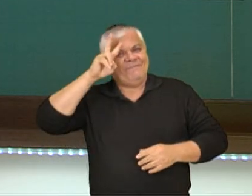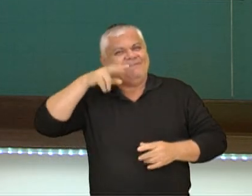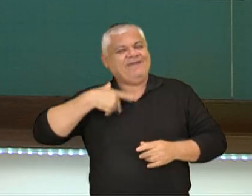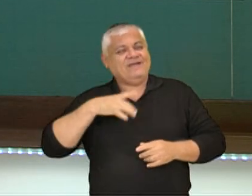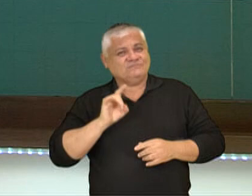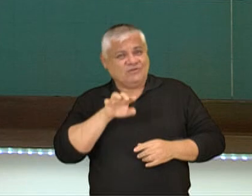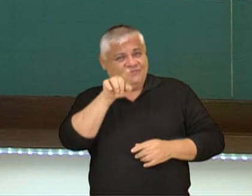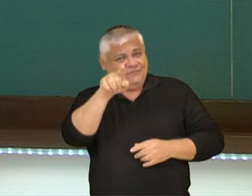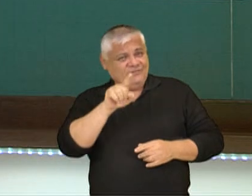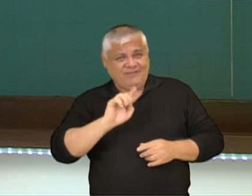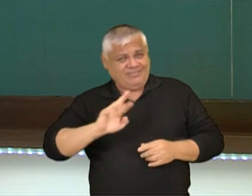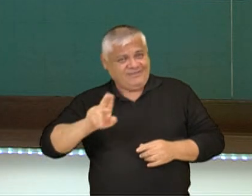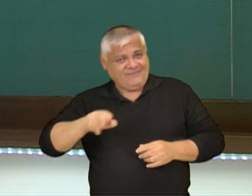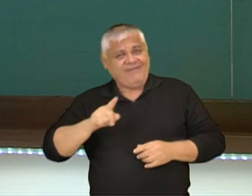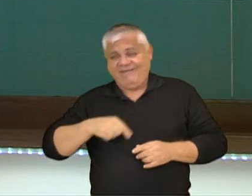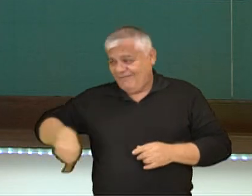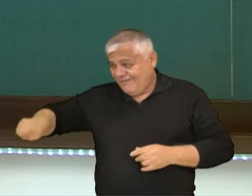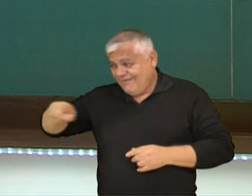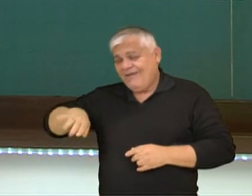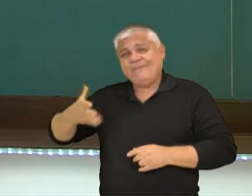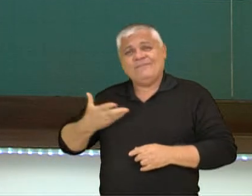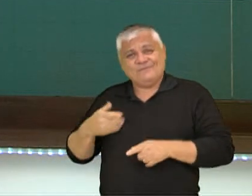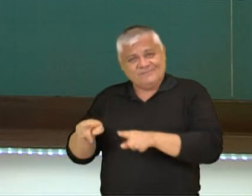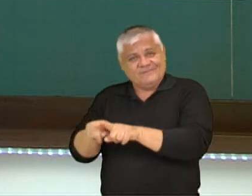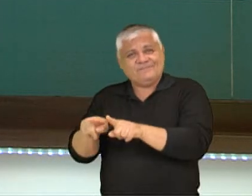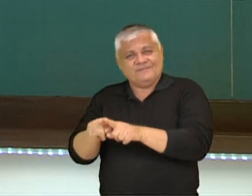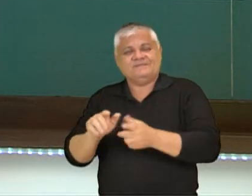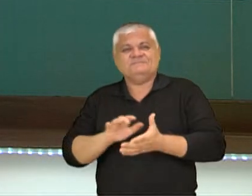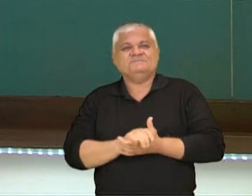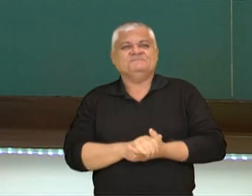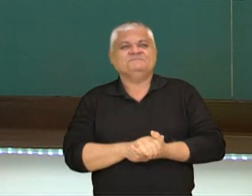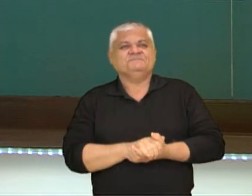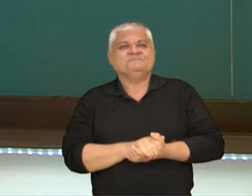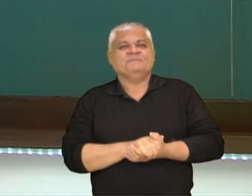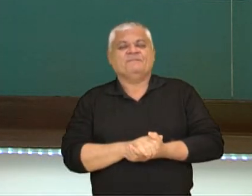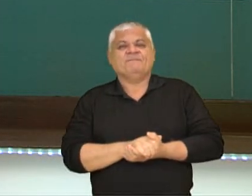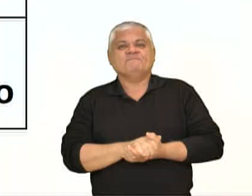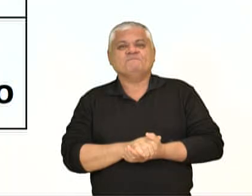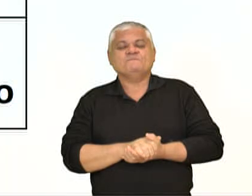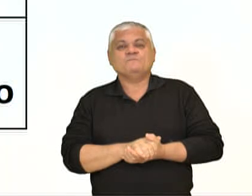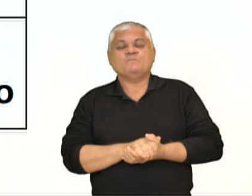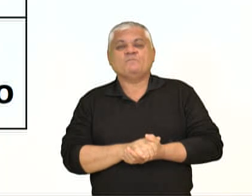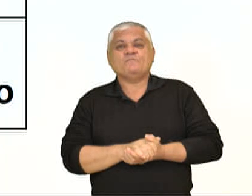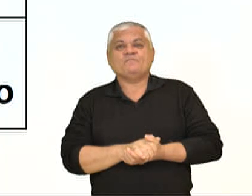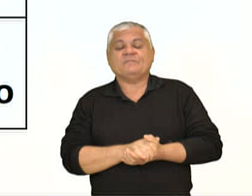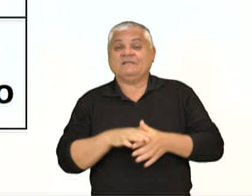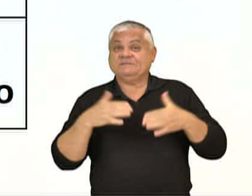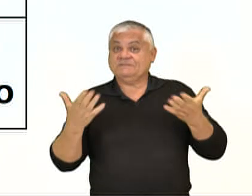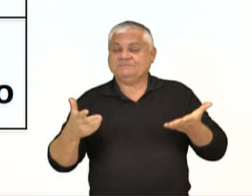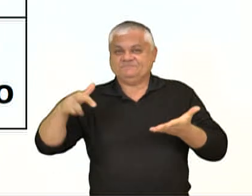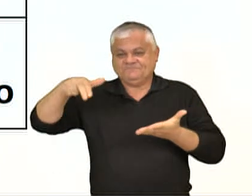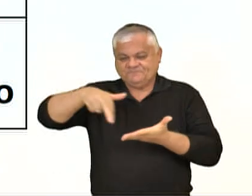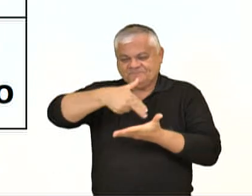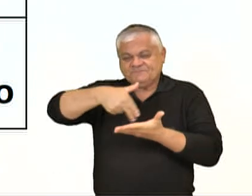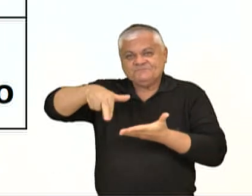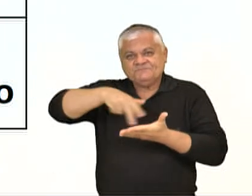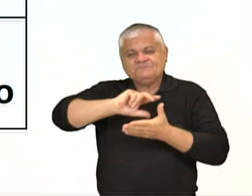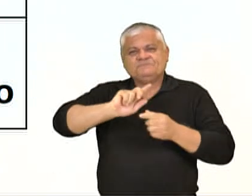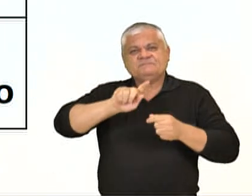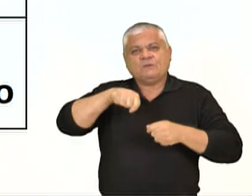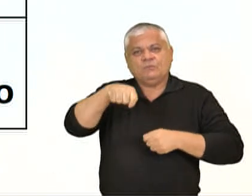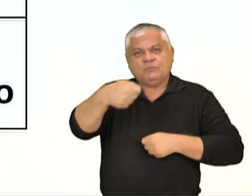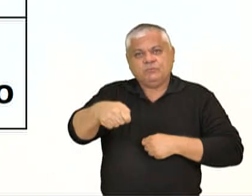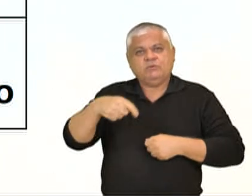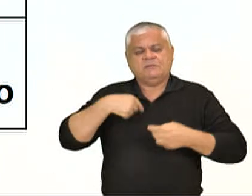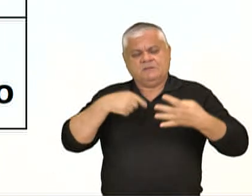que dançou, com certeza teu amigo aí também dançou. Tá? Continuando. Então, a dança ela foi classificada